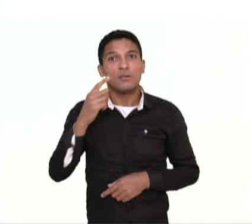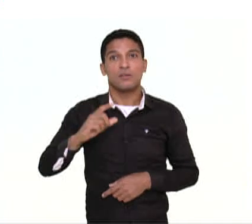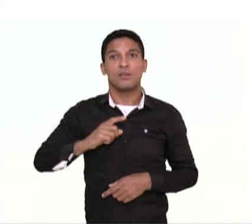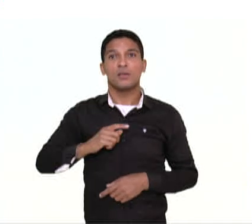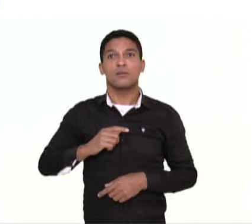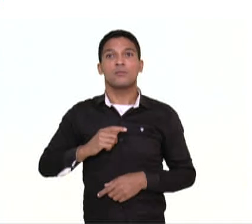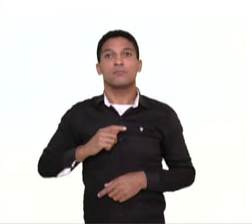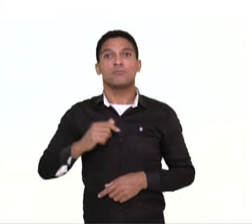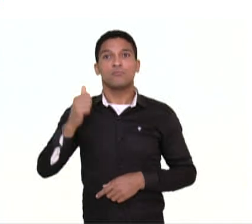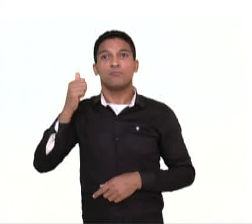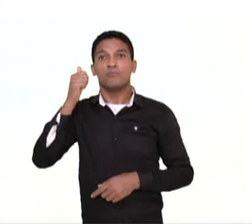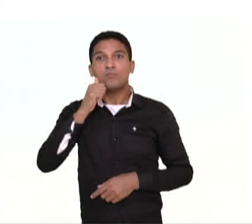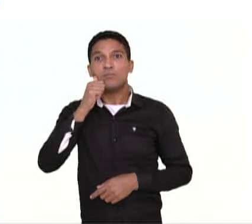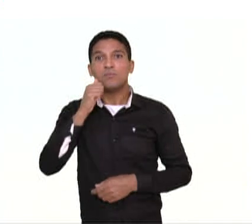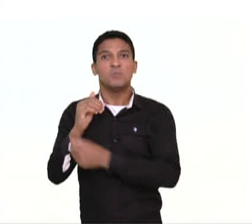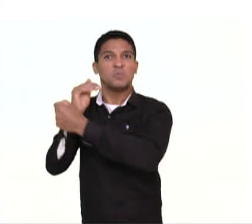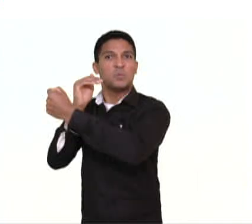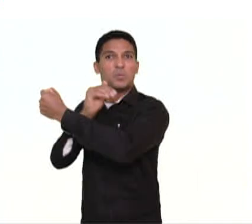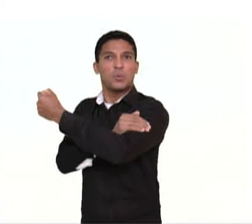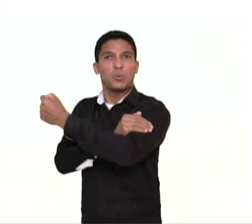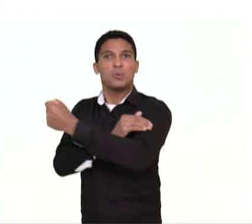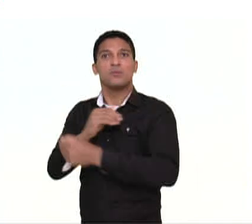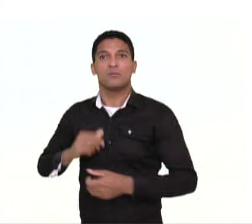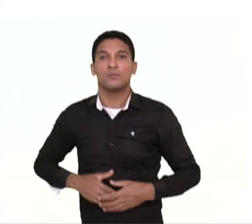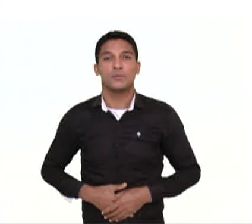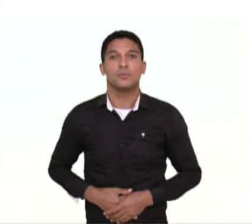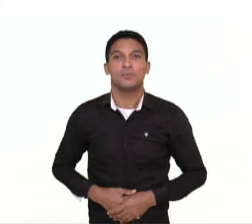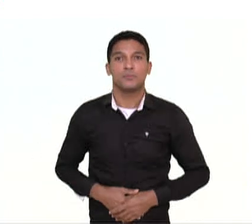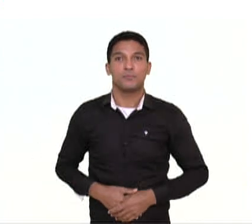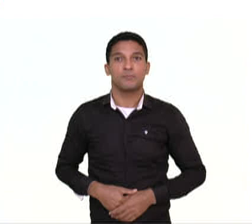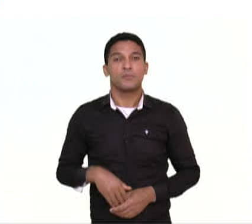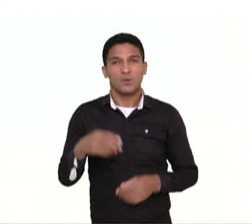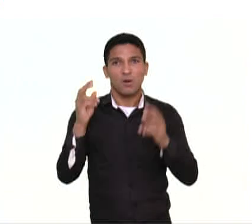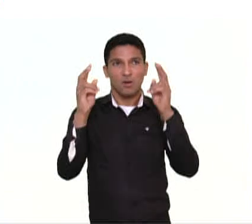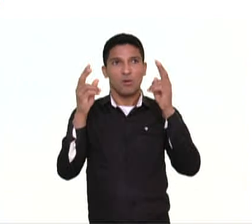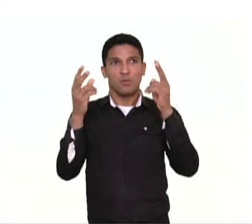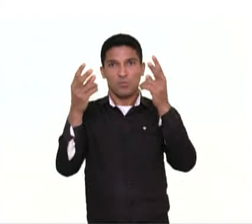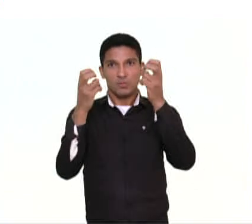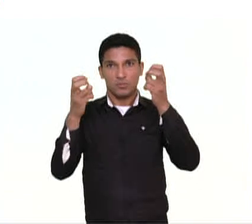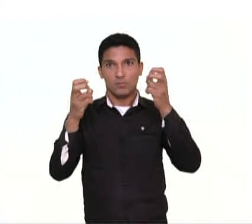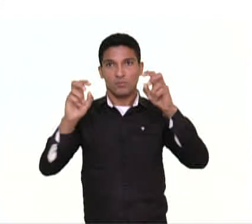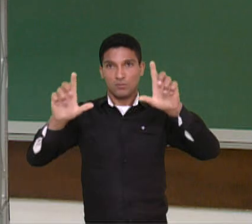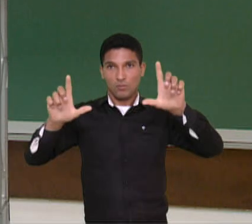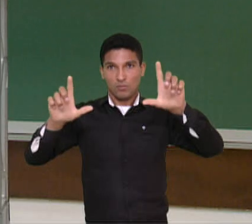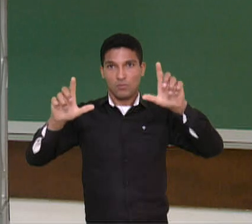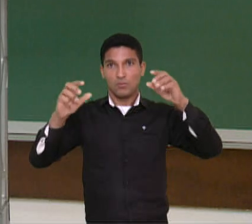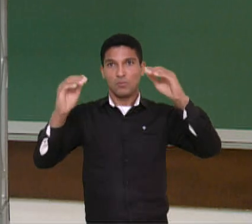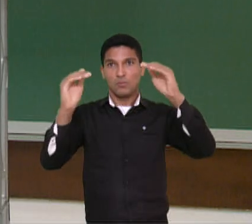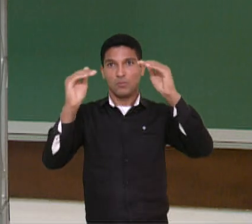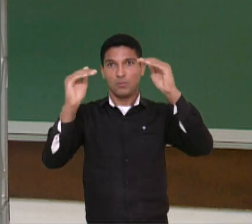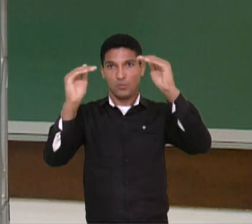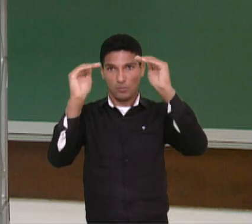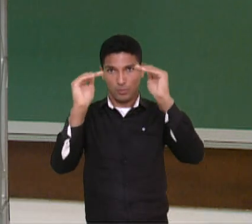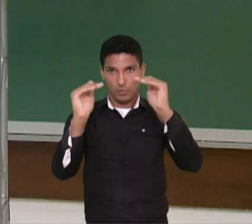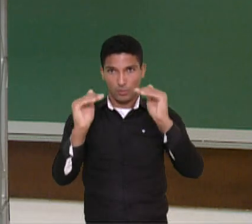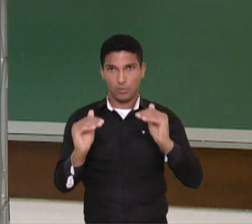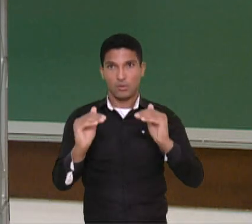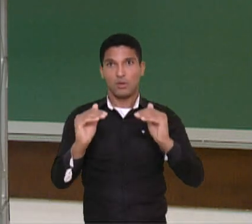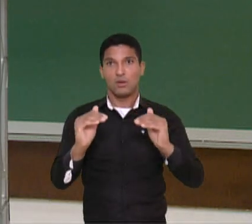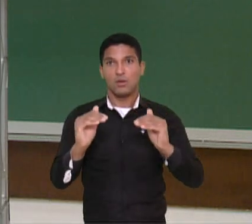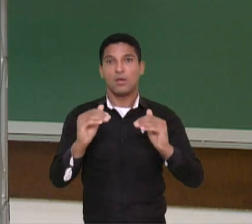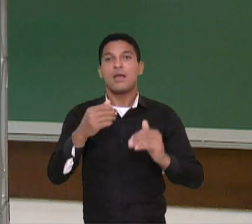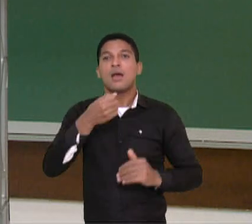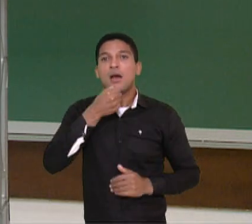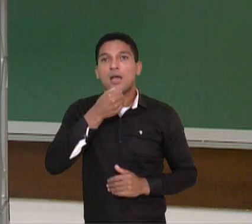sociais mais poderosas. Olha só, segundo este trecho da reportagem, por que é difícil acabar com o